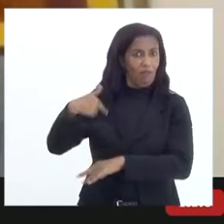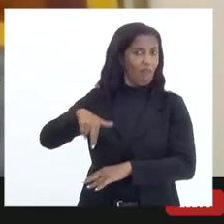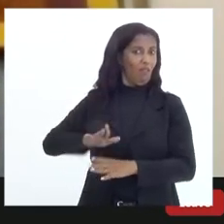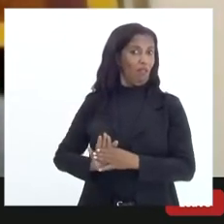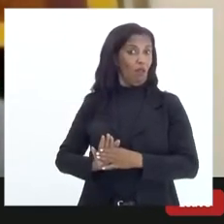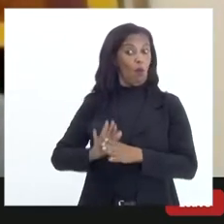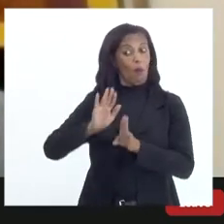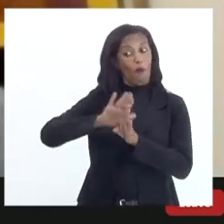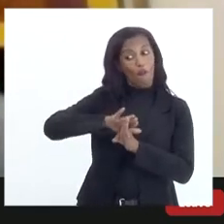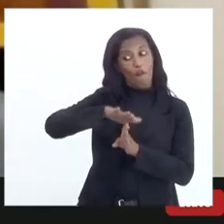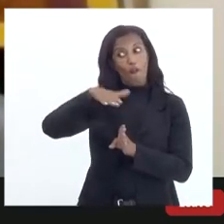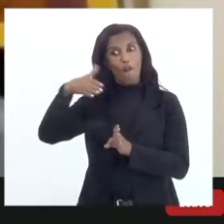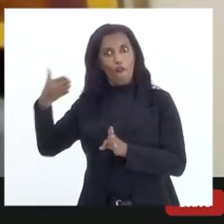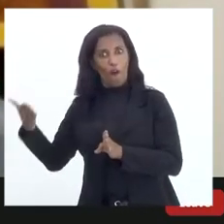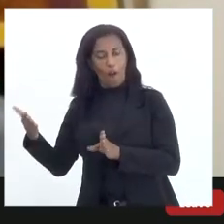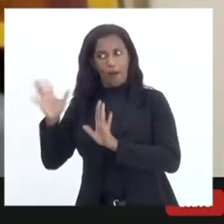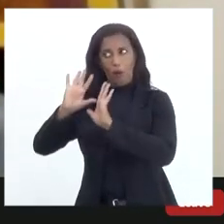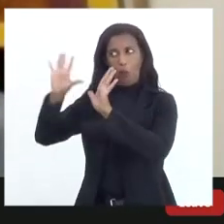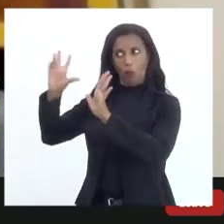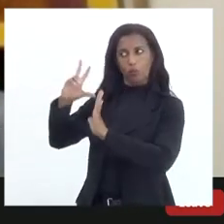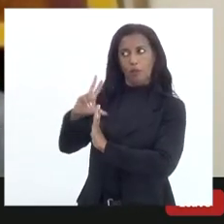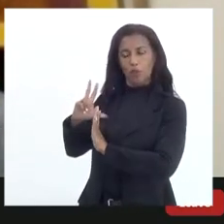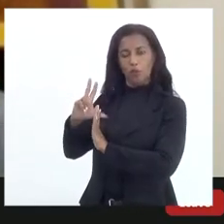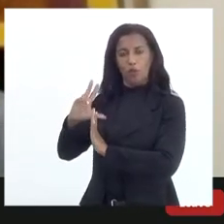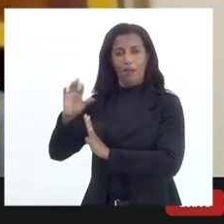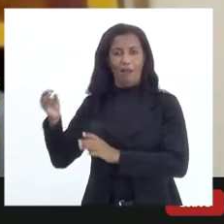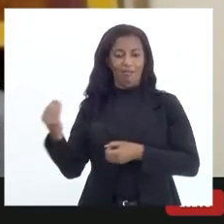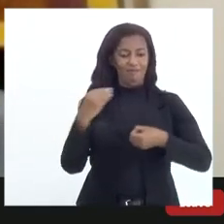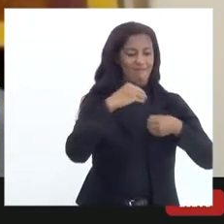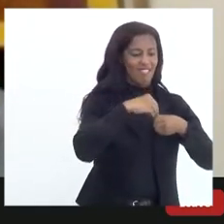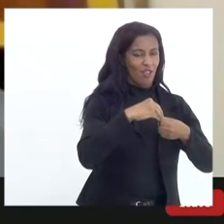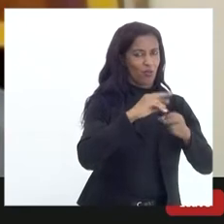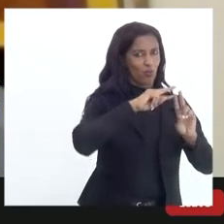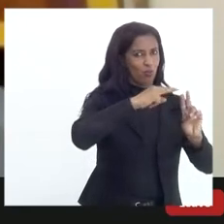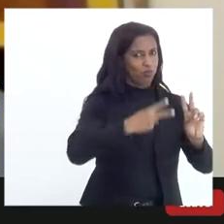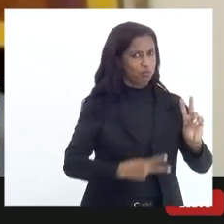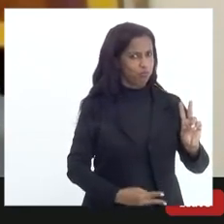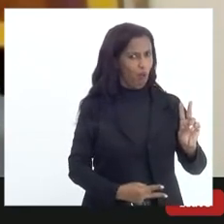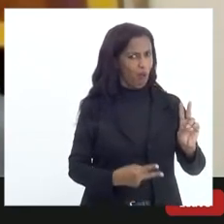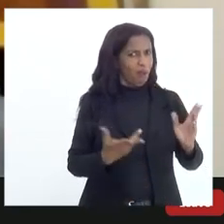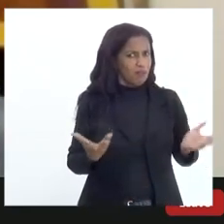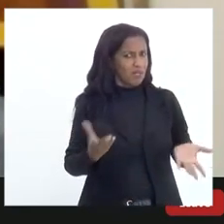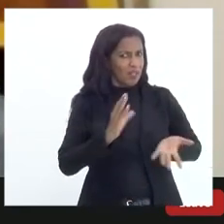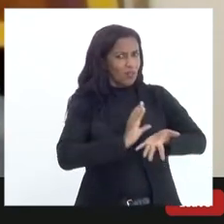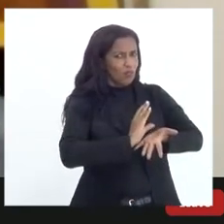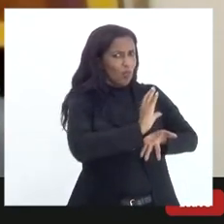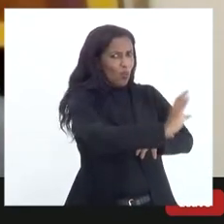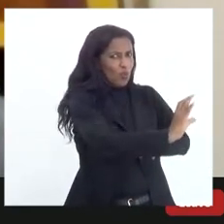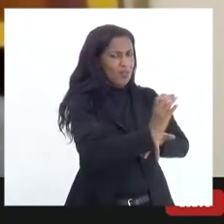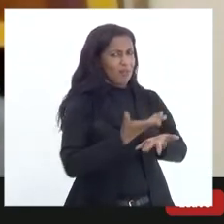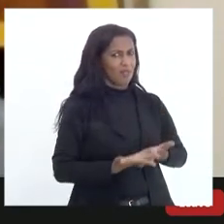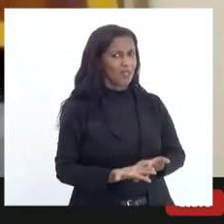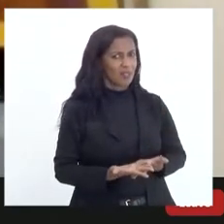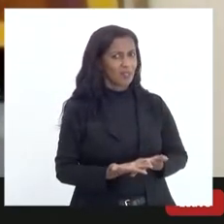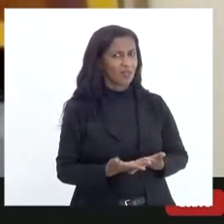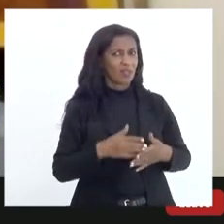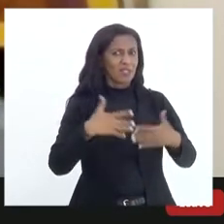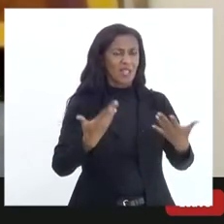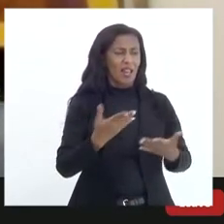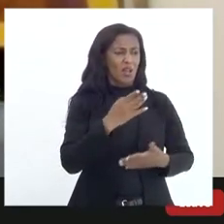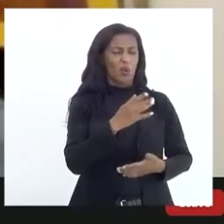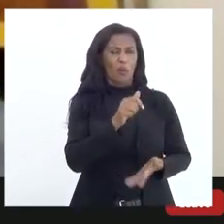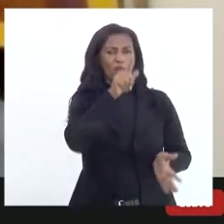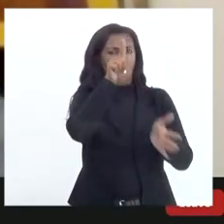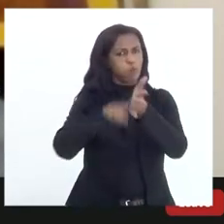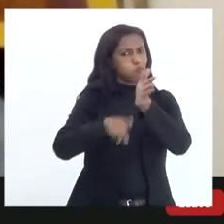fazer fora, outra coisa é a UERJ. Ok? Será que não pode ter um orçamento com relação a isso? Você não pode dar bolsa para as pessoas?